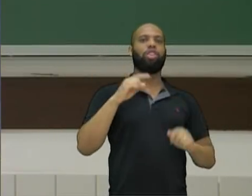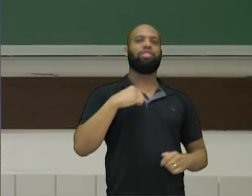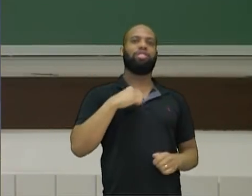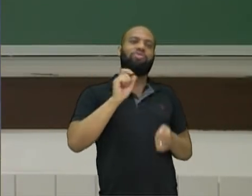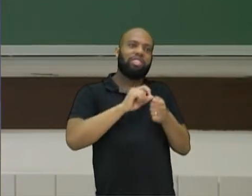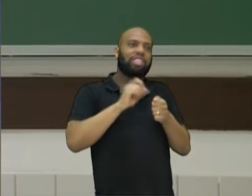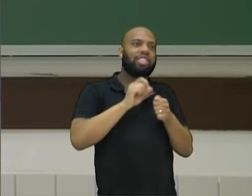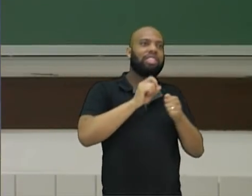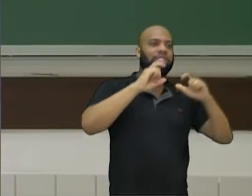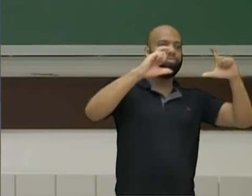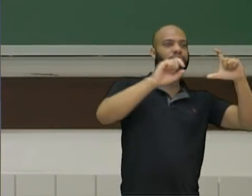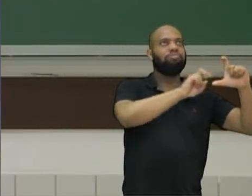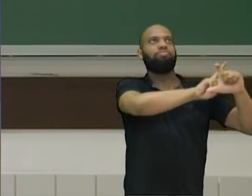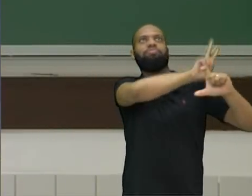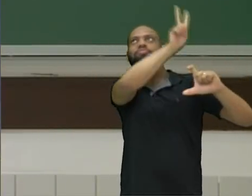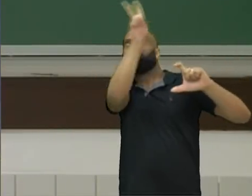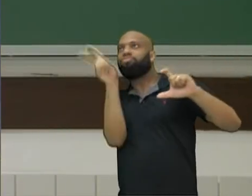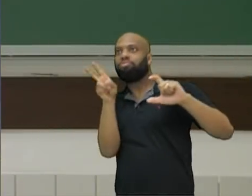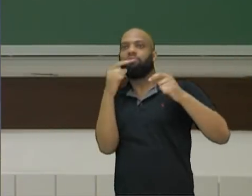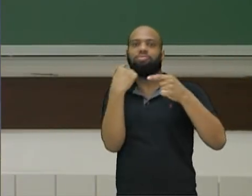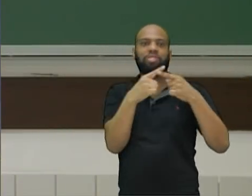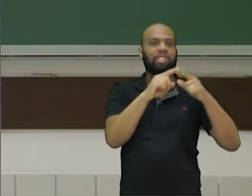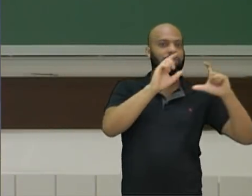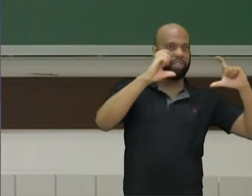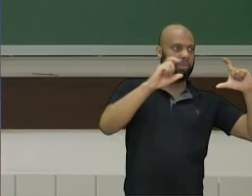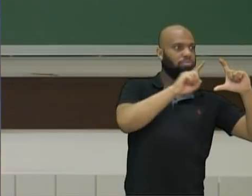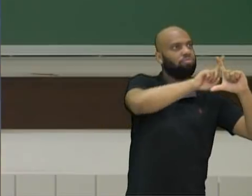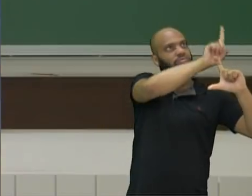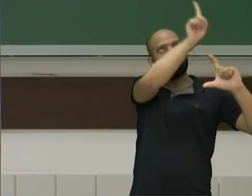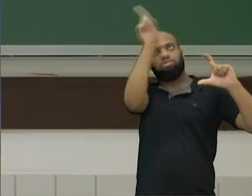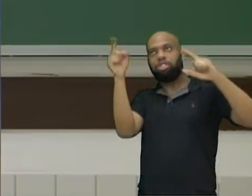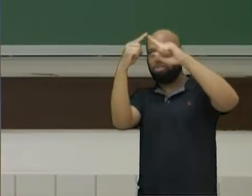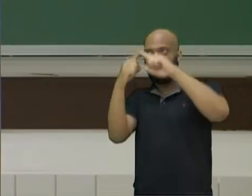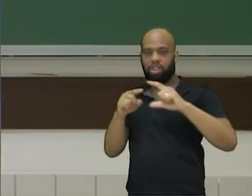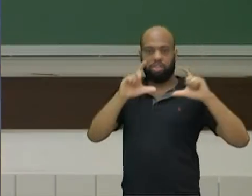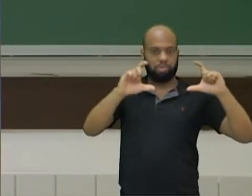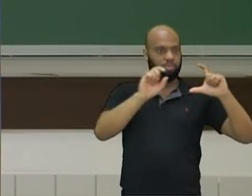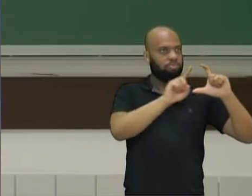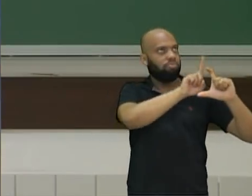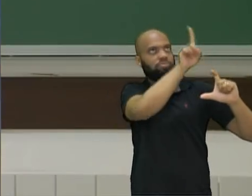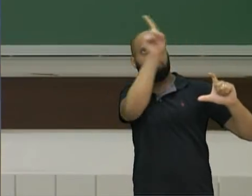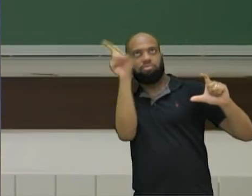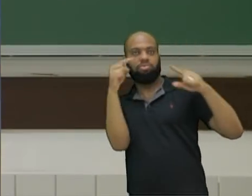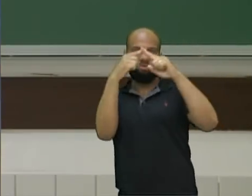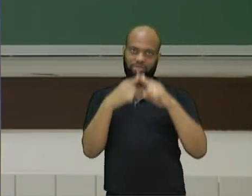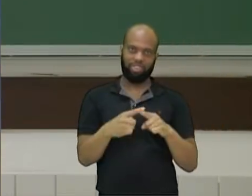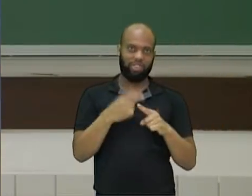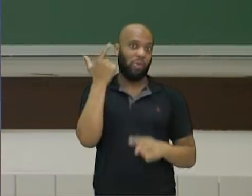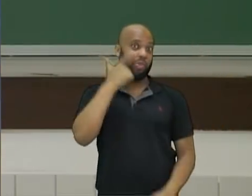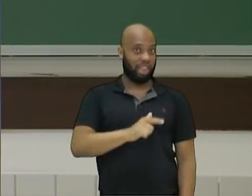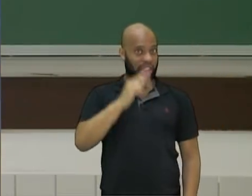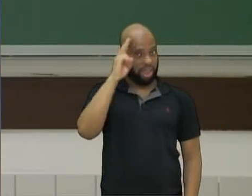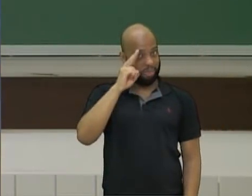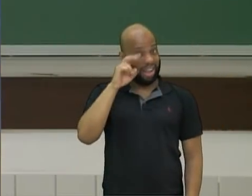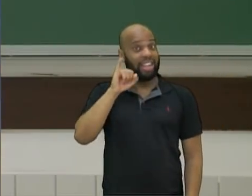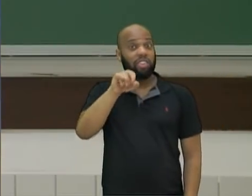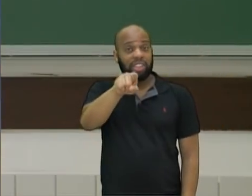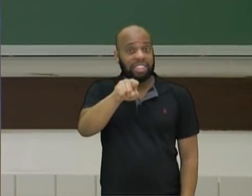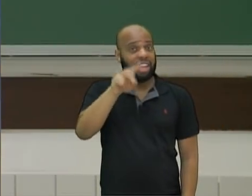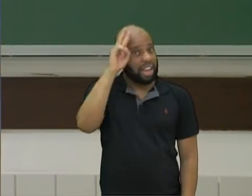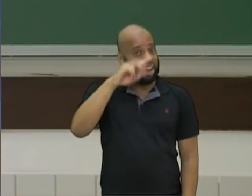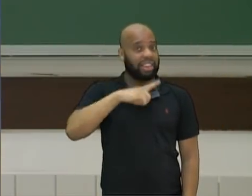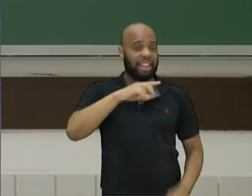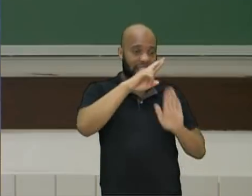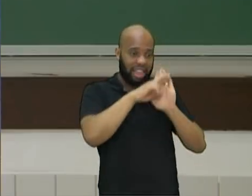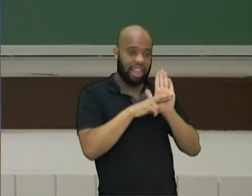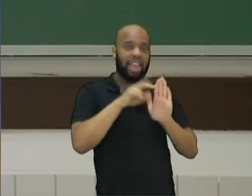gente não esquece de quem está multiplicando, tá? E não esquece de usar a regra de sinal. Para quem lembra, você pode usar uma